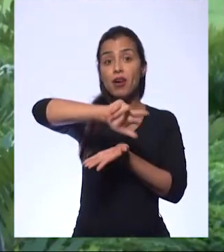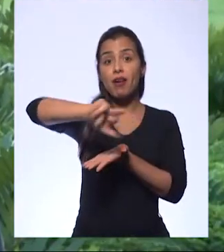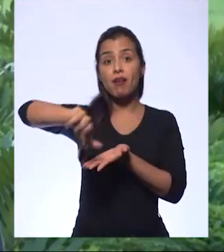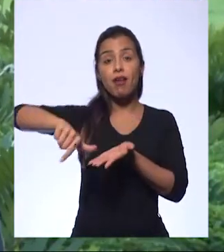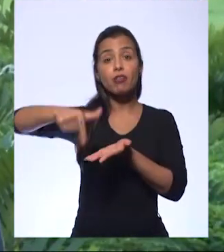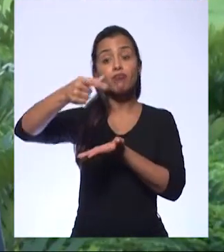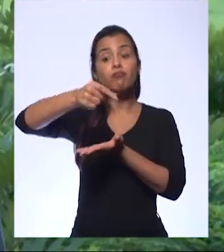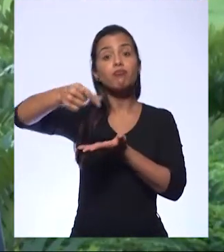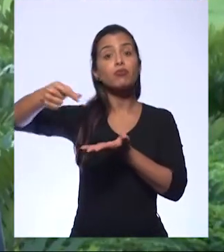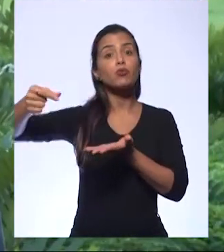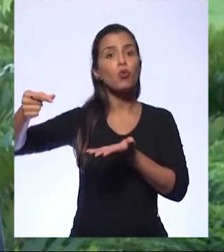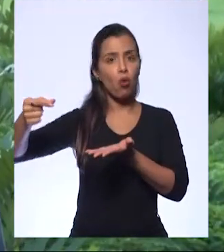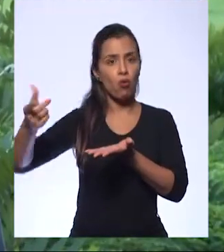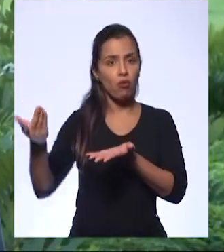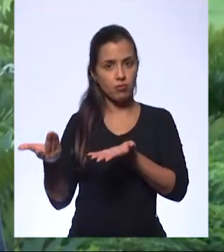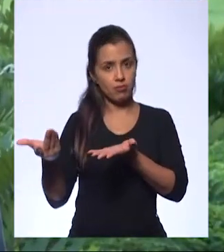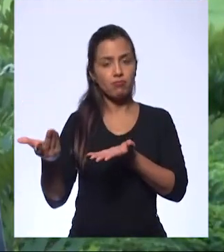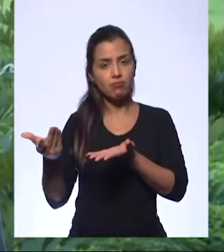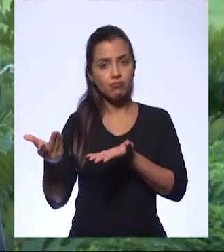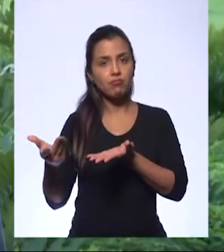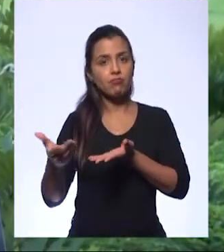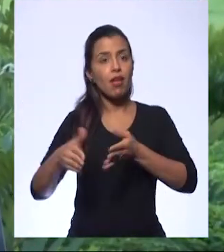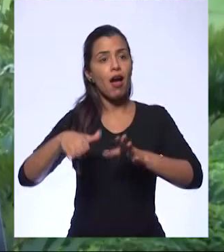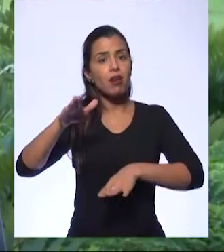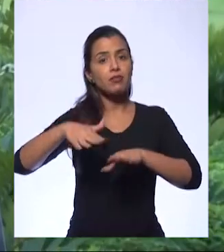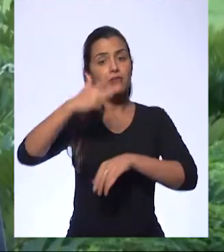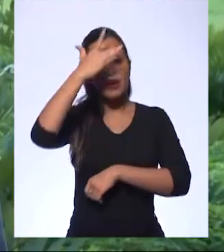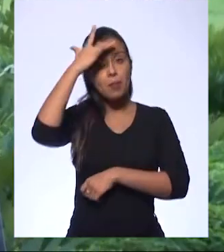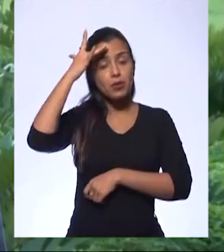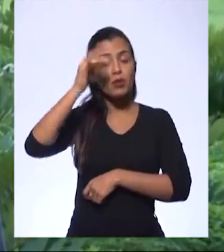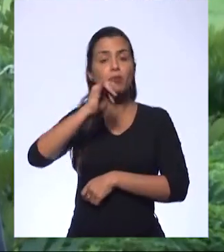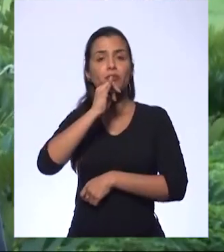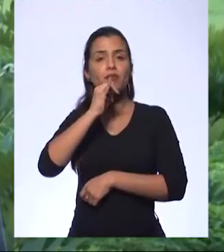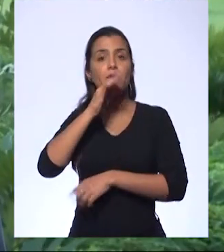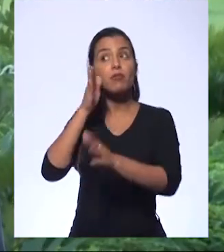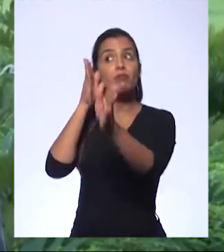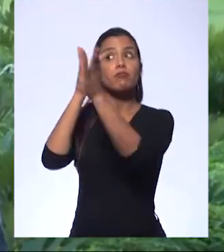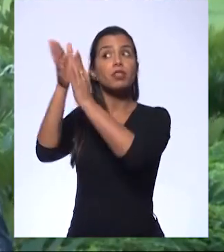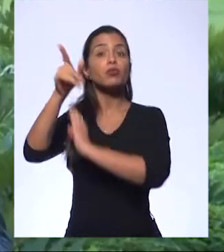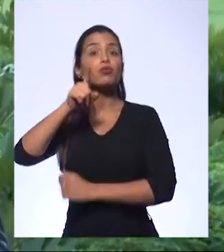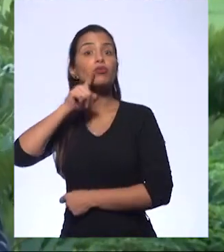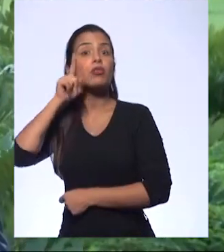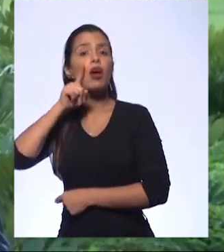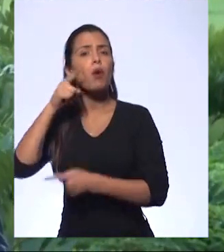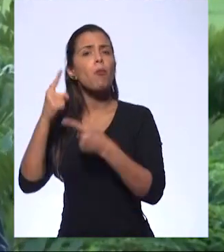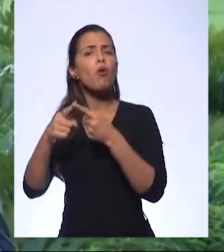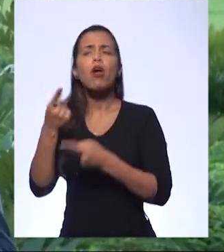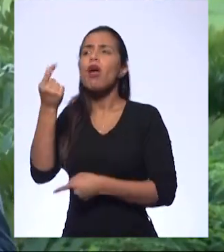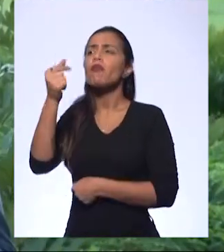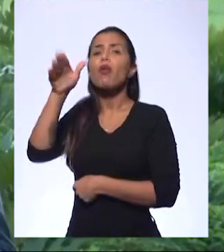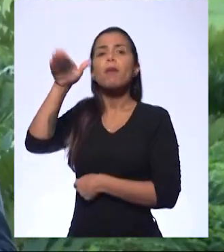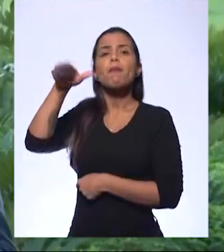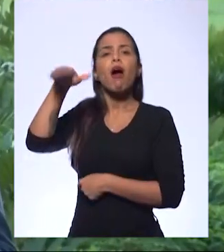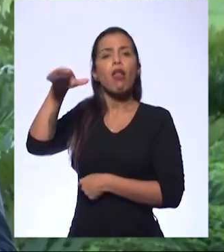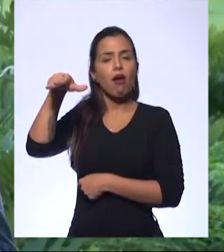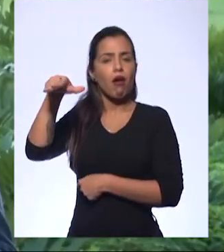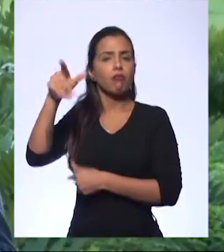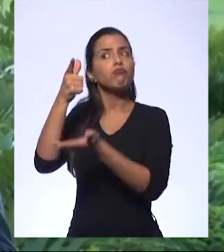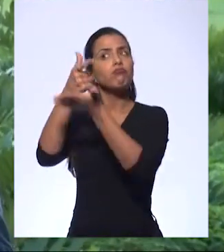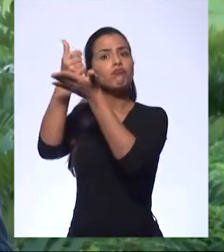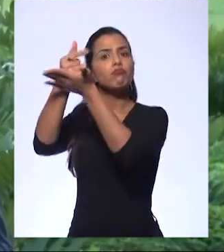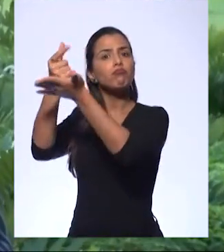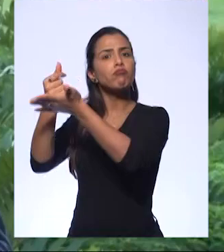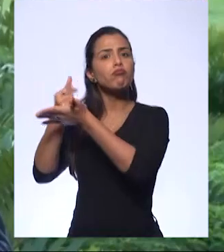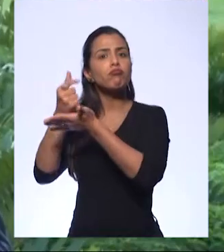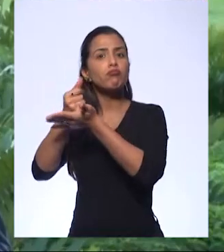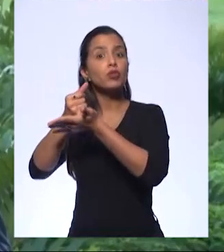escolha. Veja, às vezes as pessoas vão para os Estados Unidos para fazer compras. Por quê? Porque os preços são mais baixos e há muita